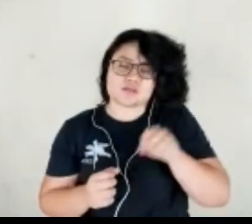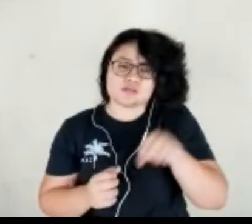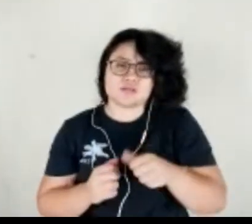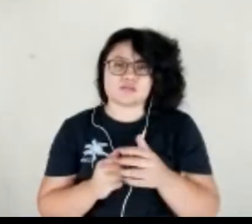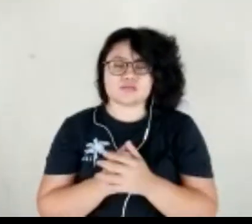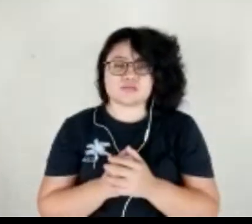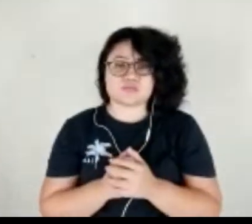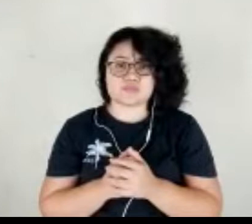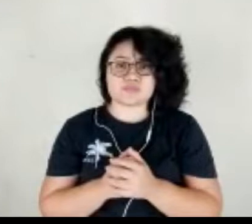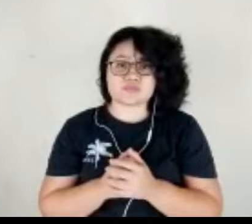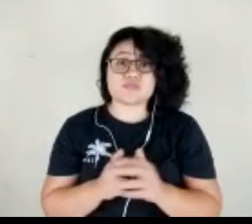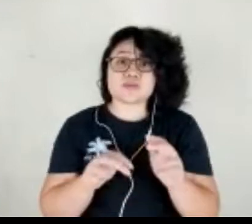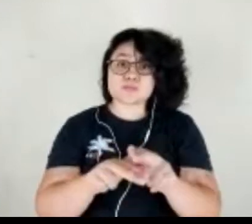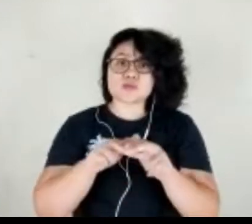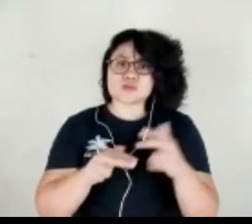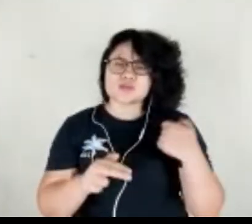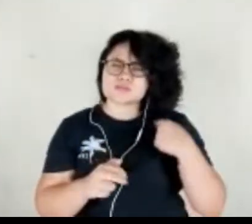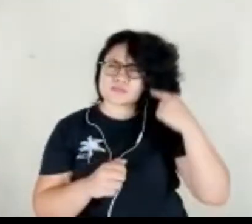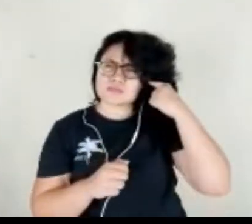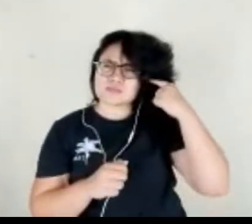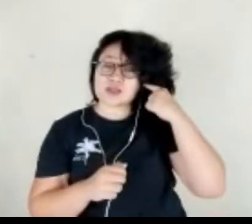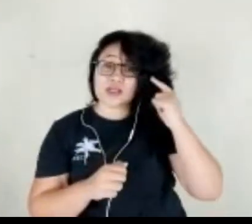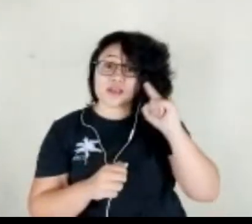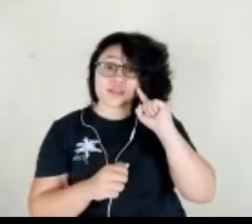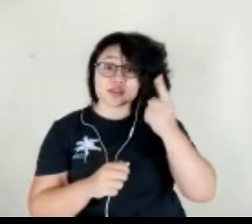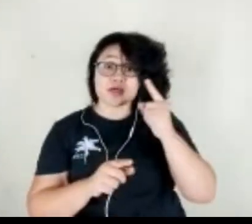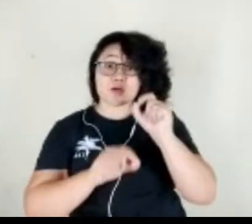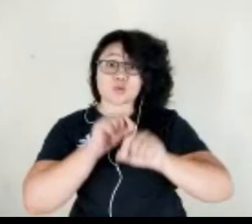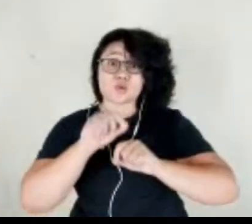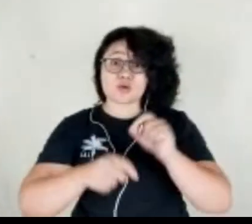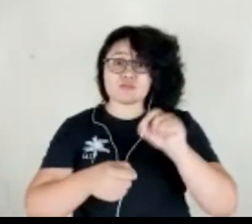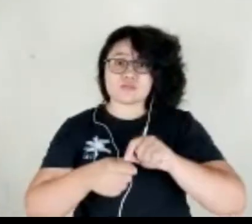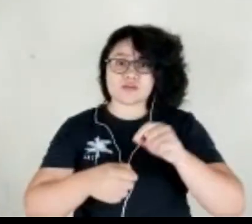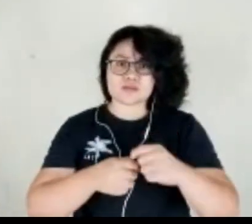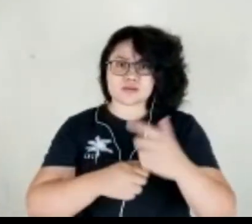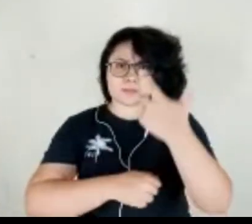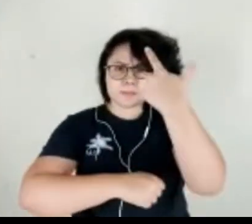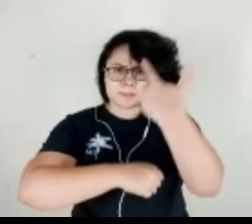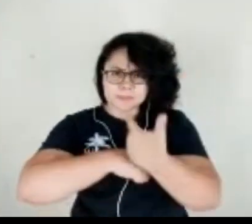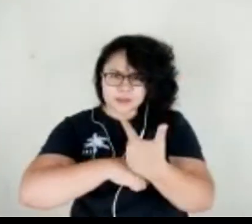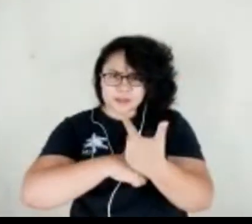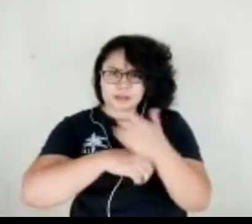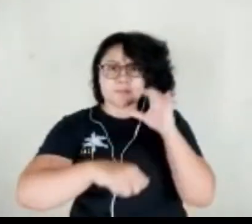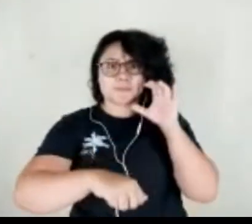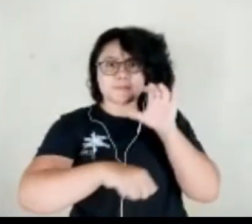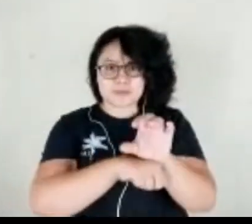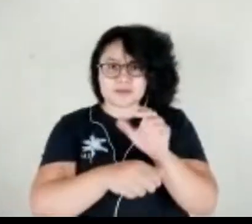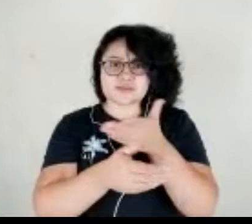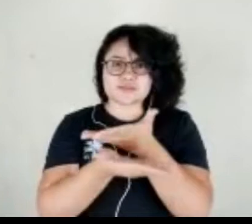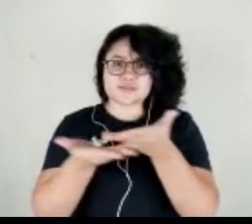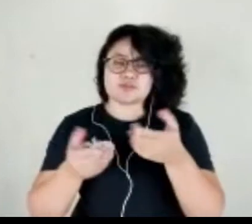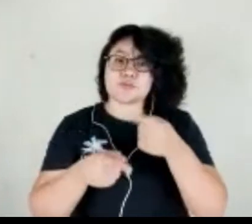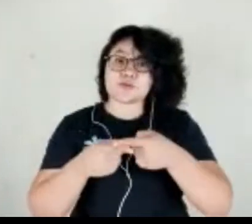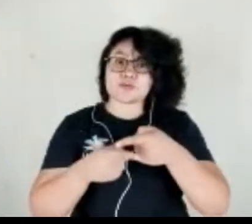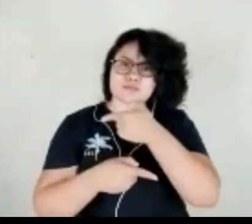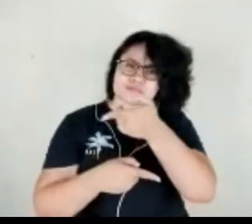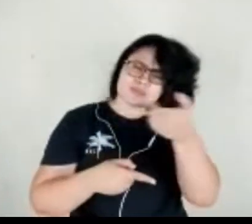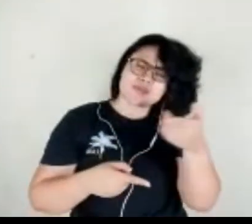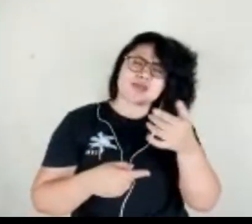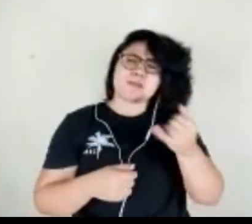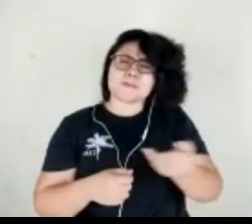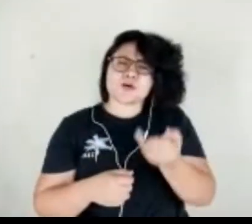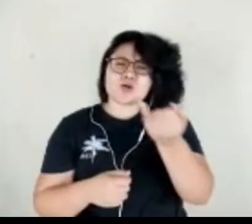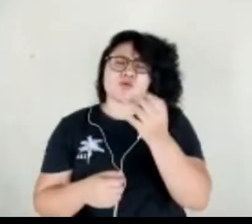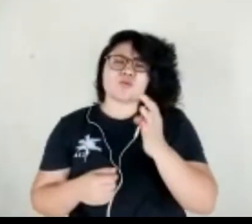né? E com isso eu tive a ideia de fazer esse vídeo, né, porque é muito importante que a gente conheça Libras, né, a